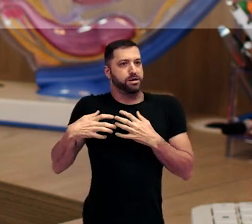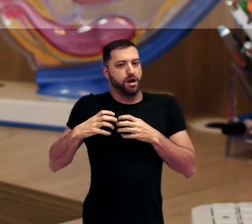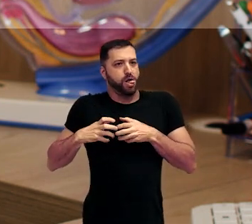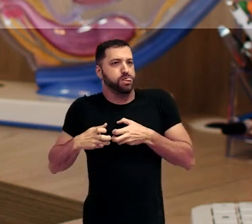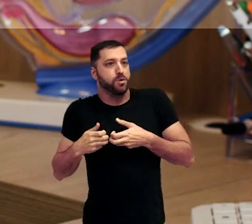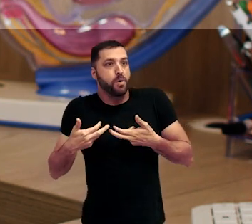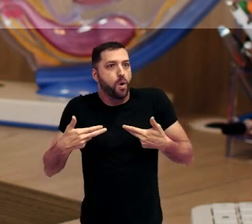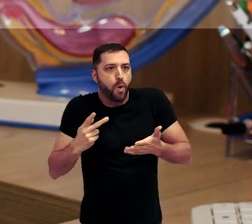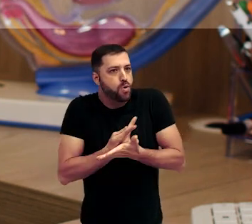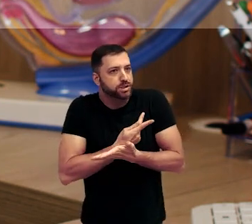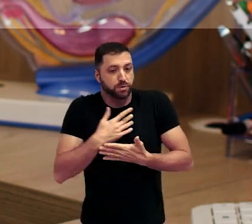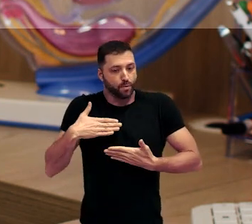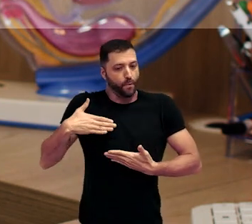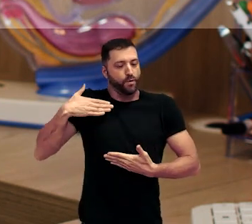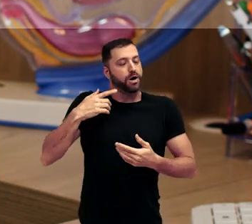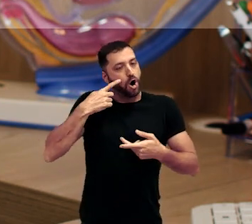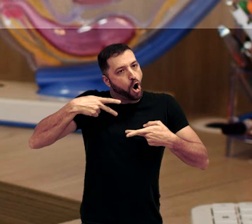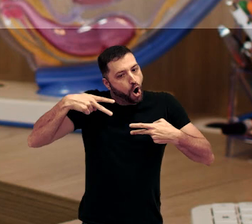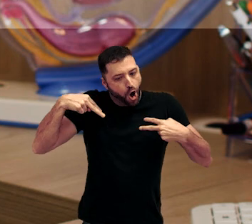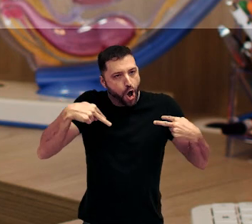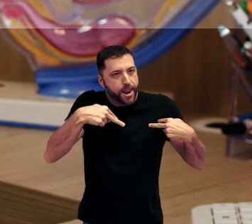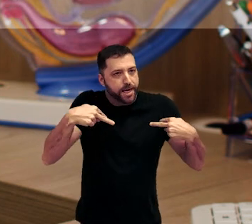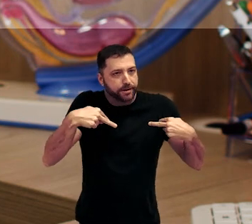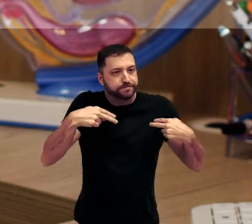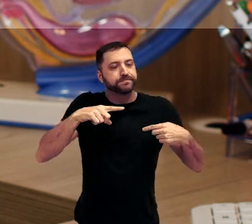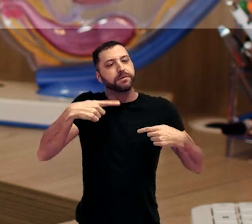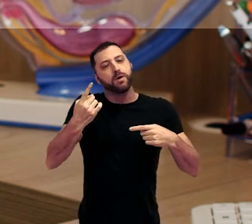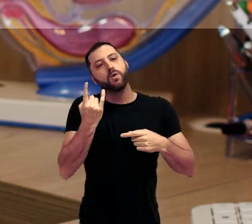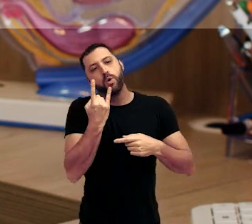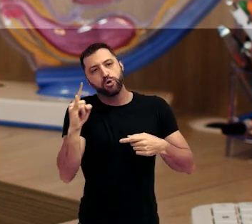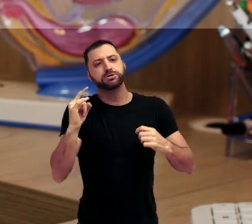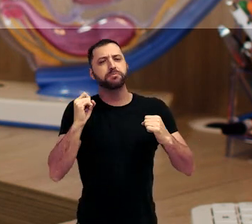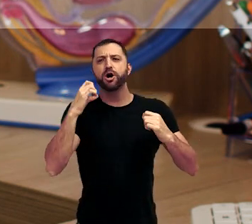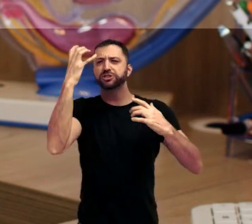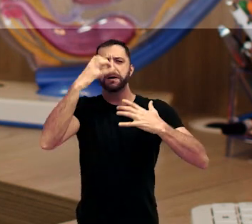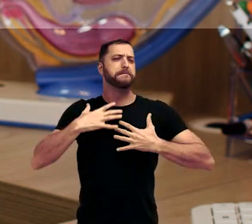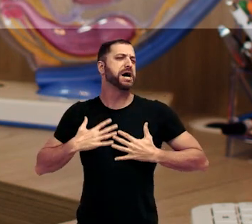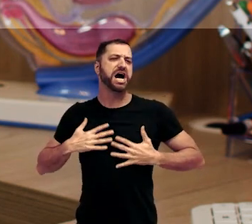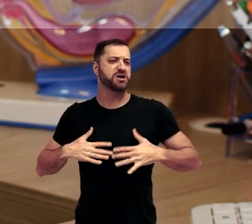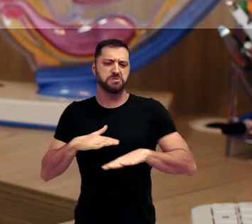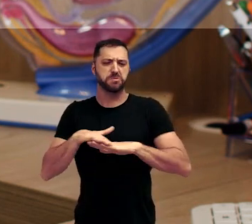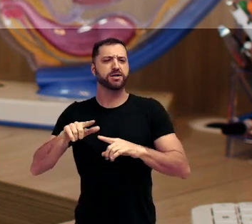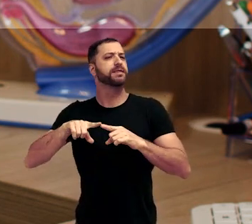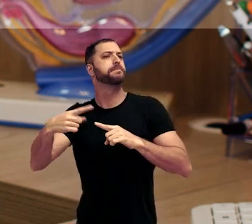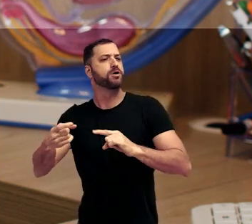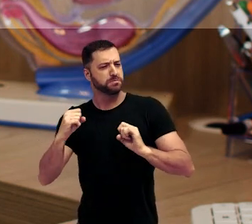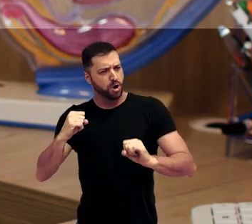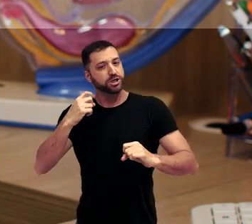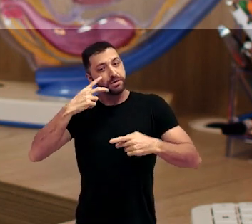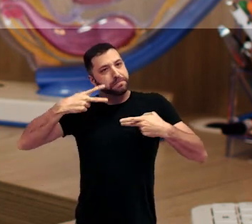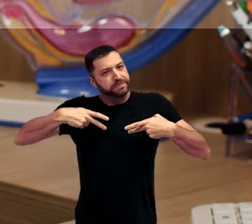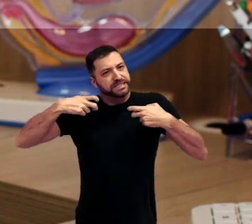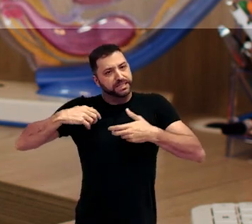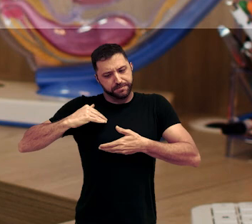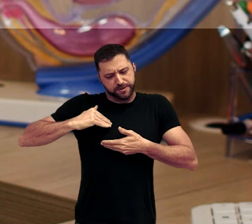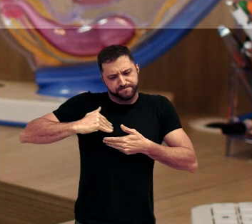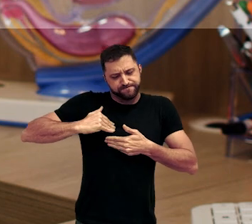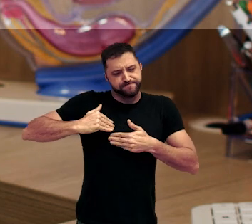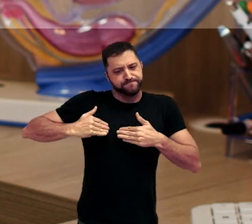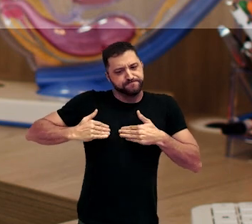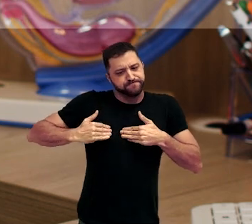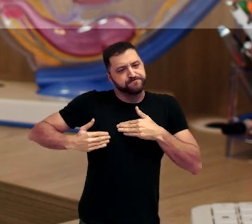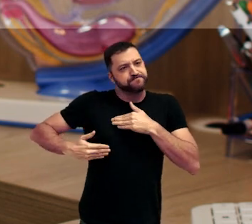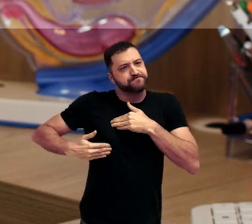encolhe, se a pele abaula, se acontece alguma coisa. E por último é a palpação, que você vai palpar a mama toda, pode ser no chuveiro, depois